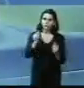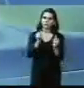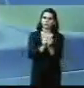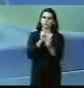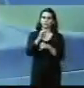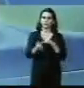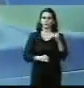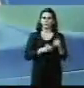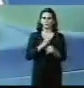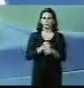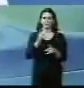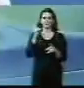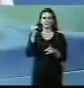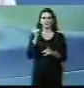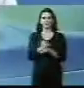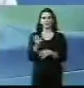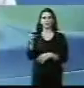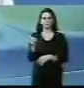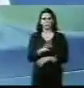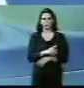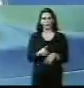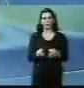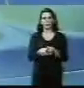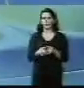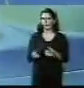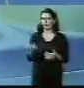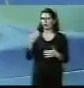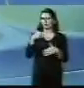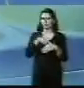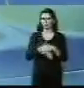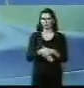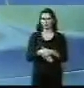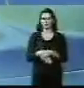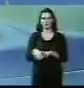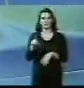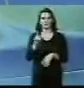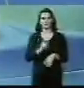esse conteúdo novo. Então ele vai ficar armazenado ali por mais tempo.